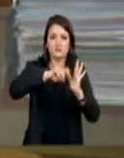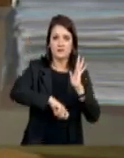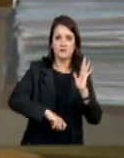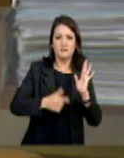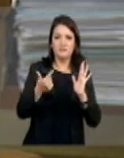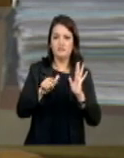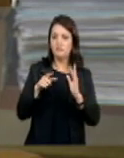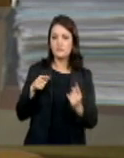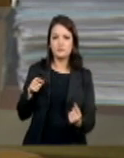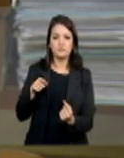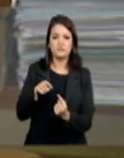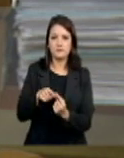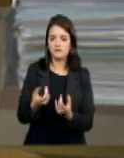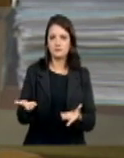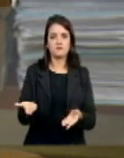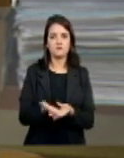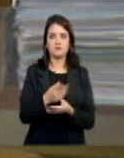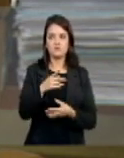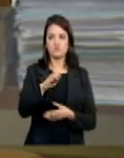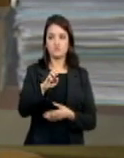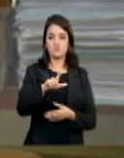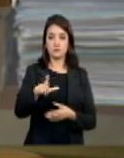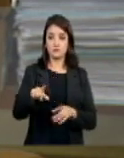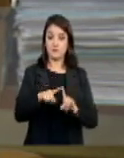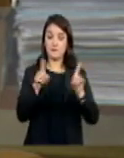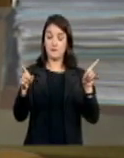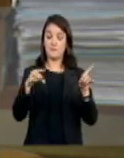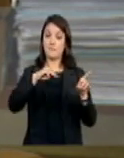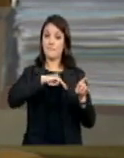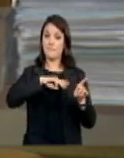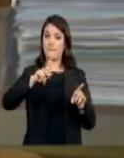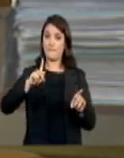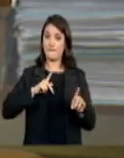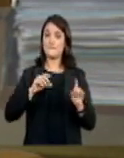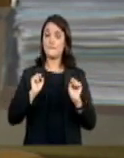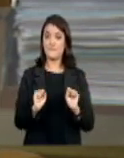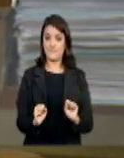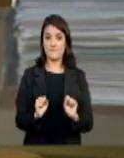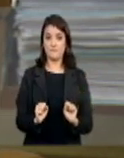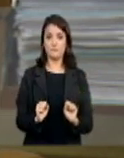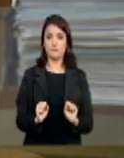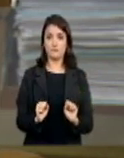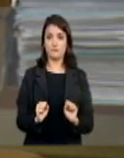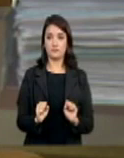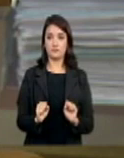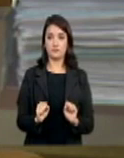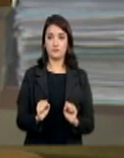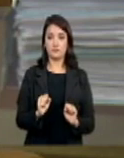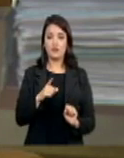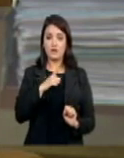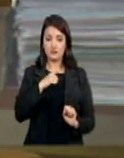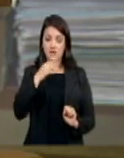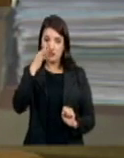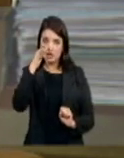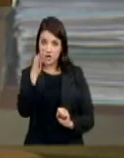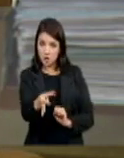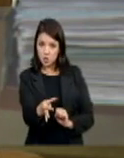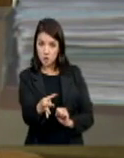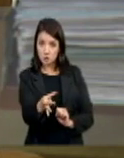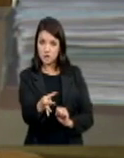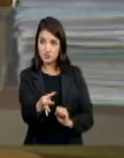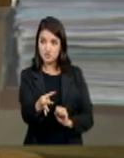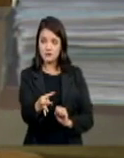para a ação penal mas o ministério público pode oferecer denúncia independentemente